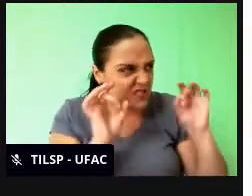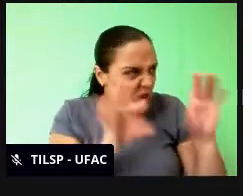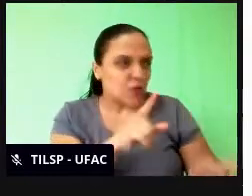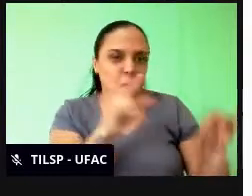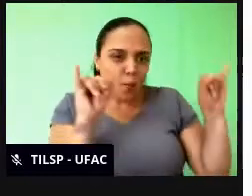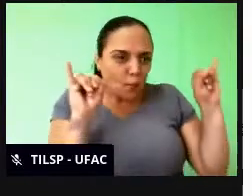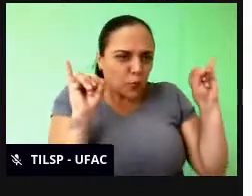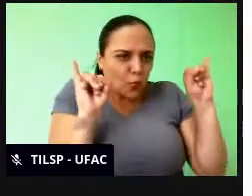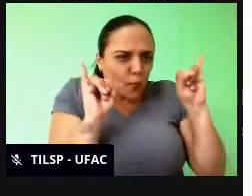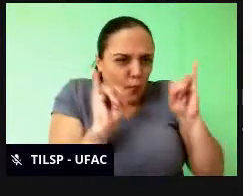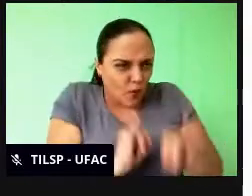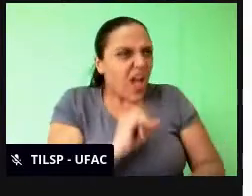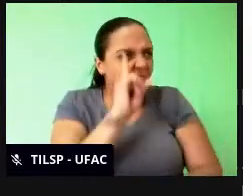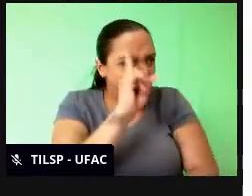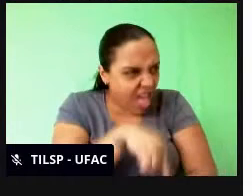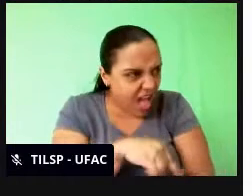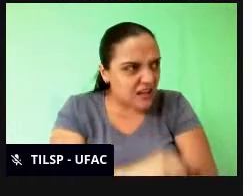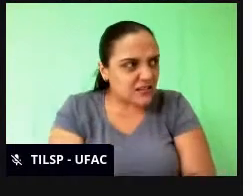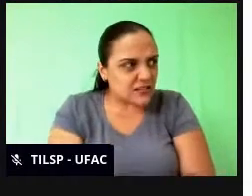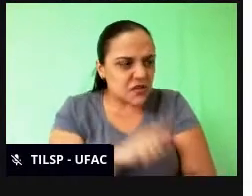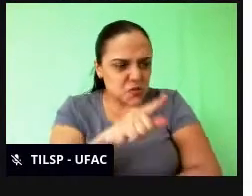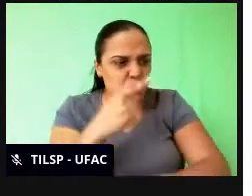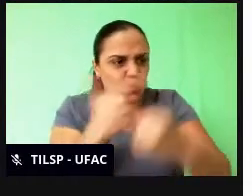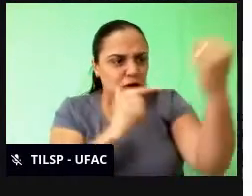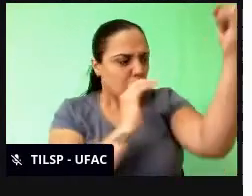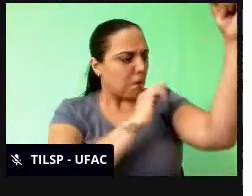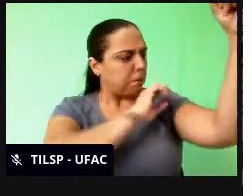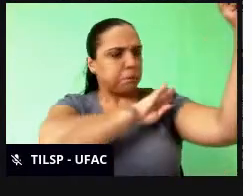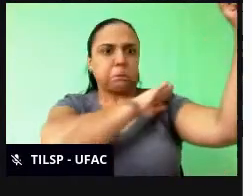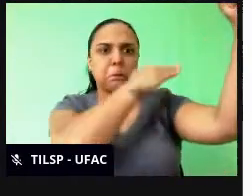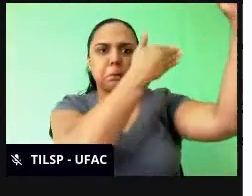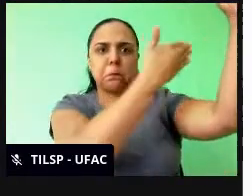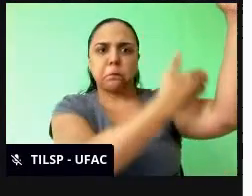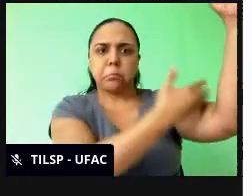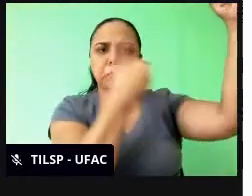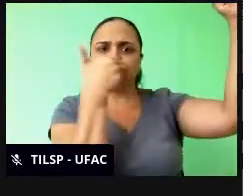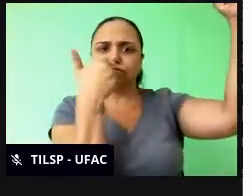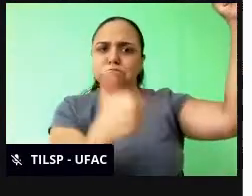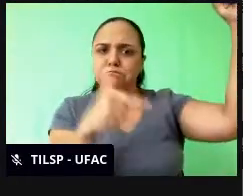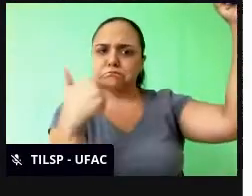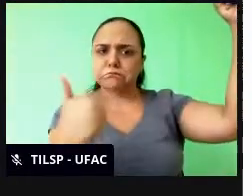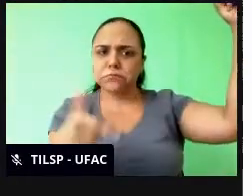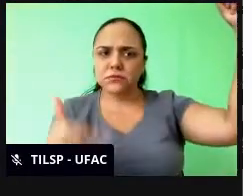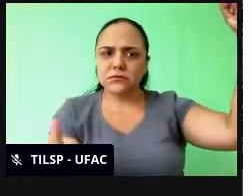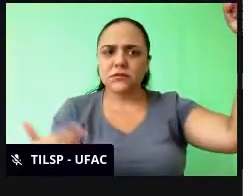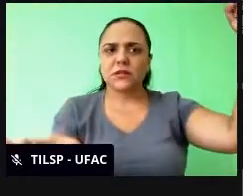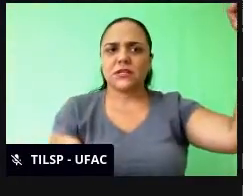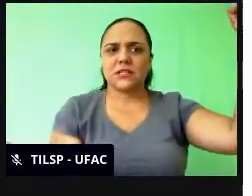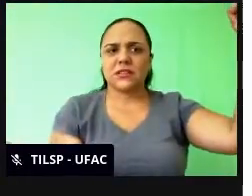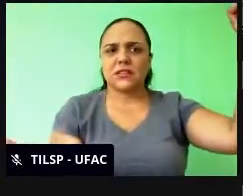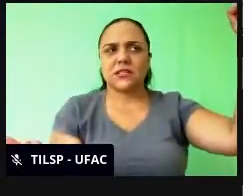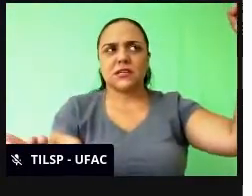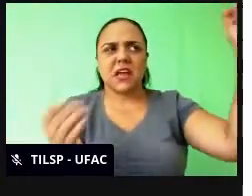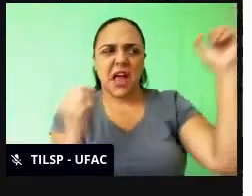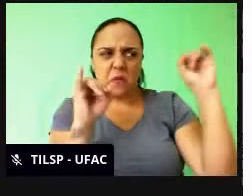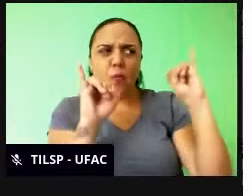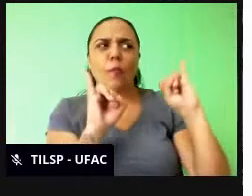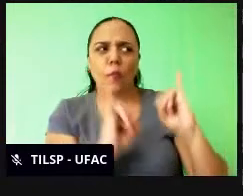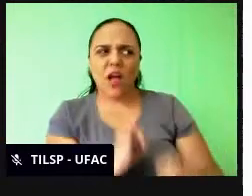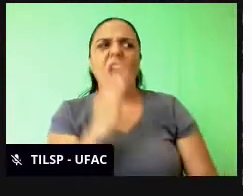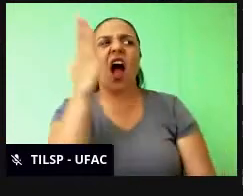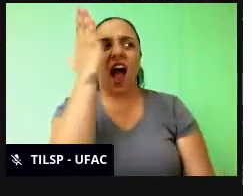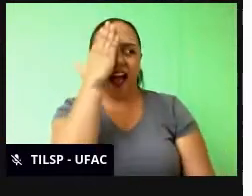aspecto mais magro, com pouca massa muscular, às vezes abaixo do peso, muitos acham que quem é vegano